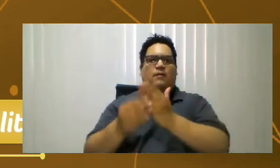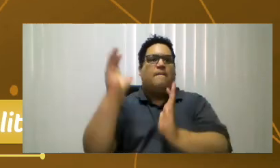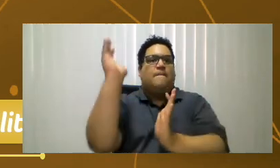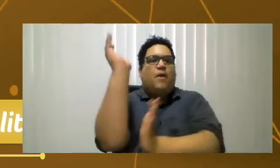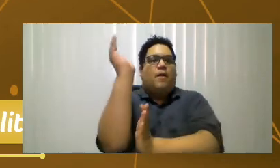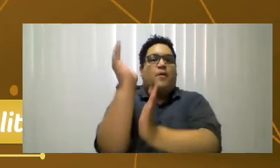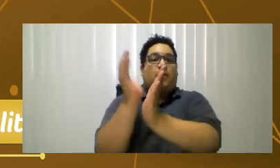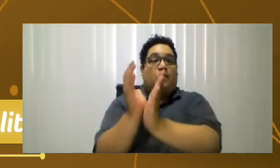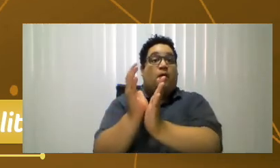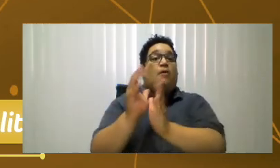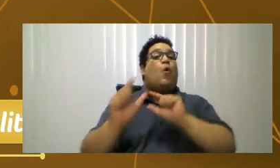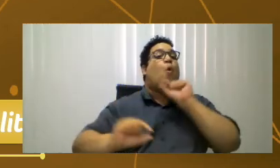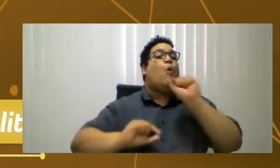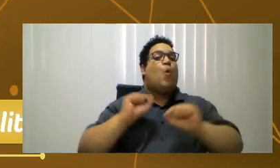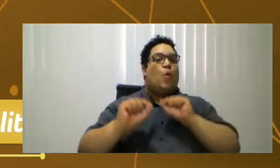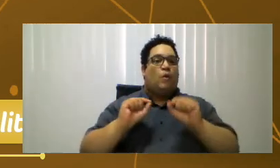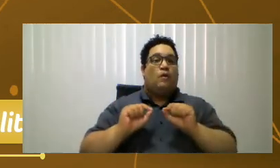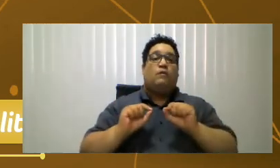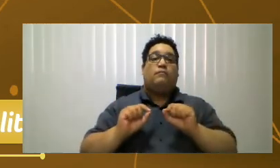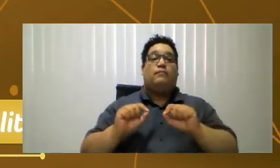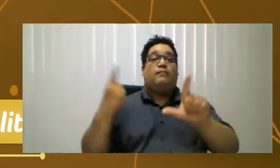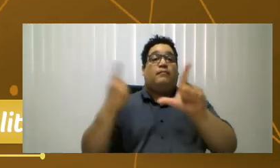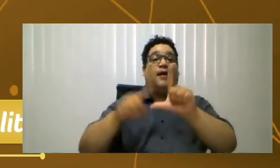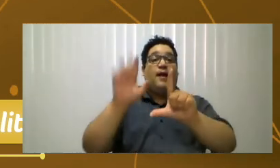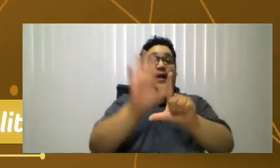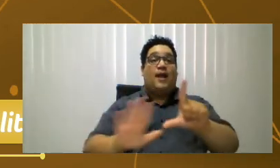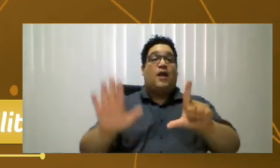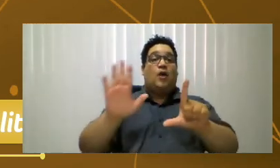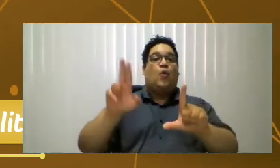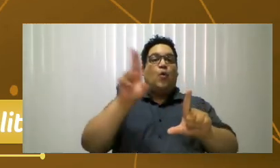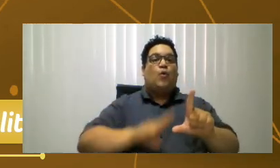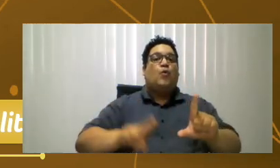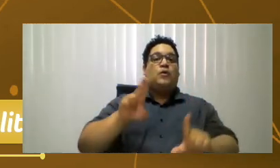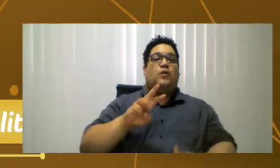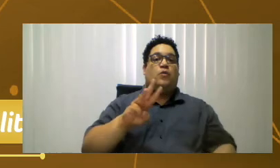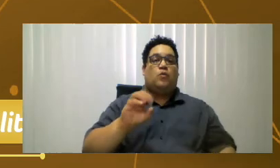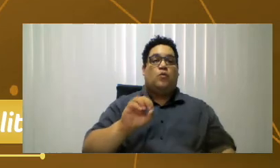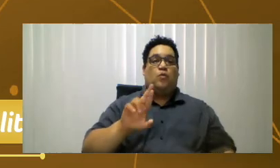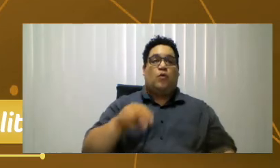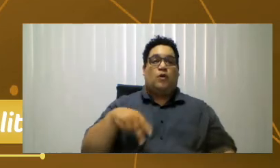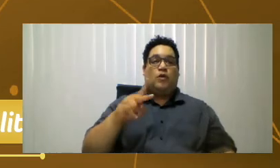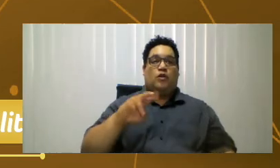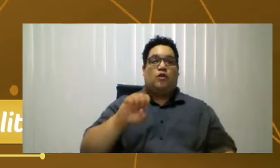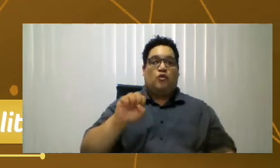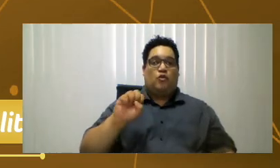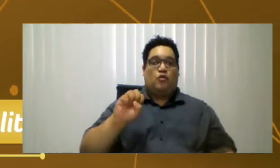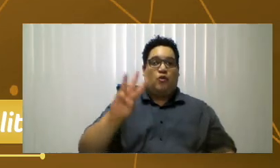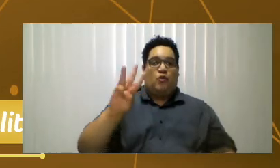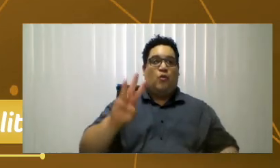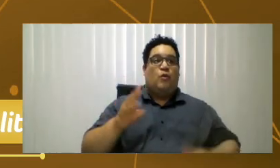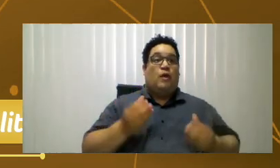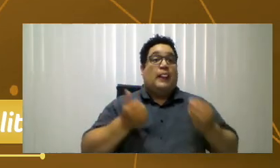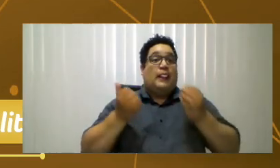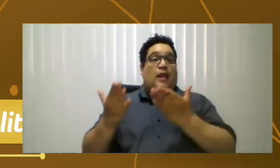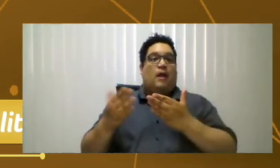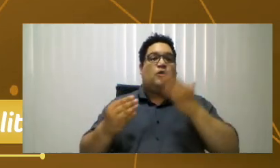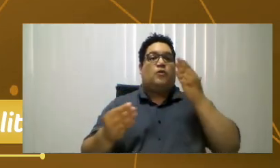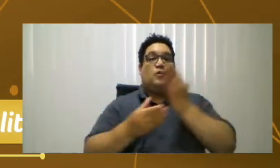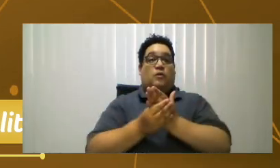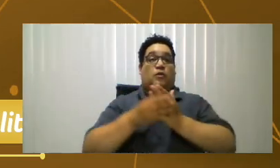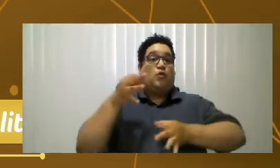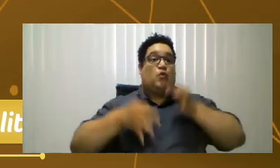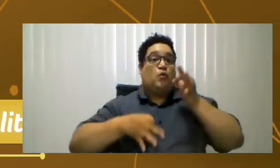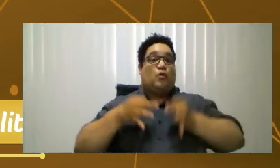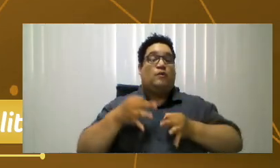forma eletrônica, através de uma aplicação de workflow, diretamente para o jurídico. Então, o jurídico, ao recebê-la,